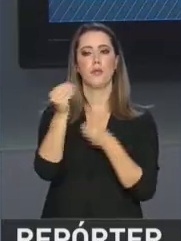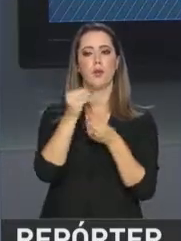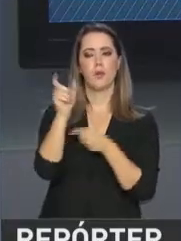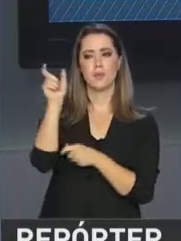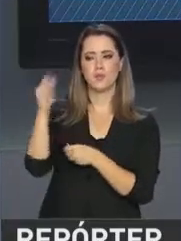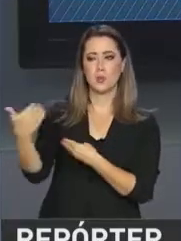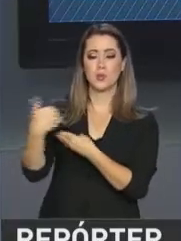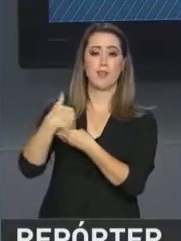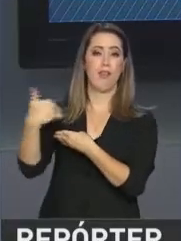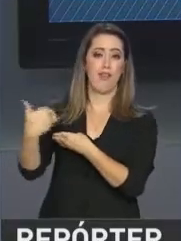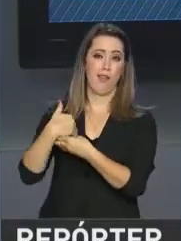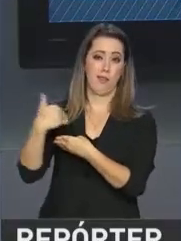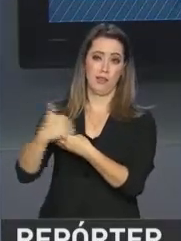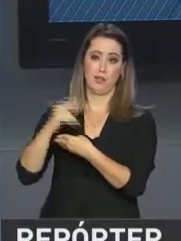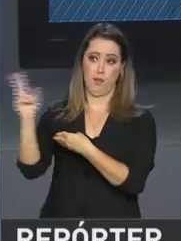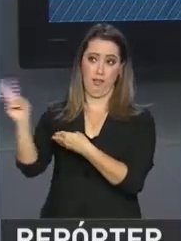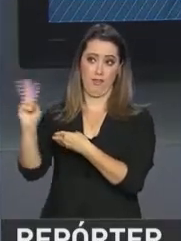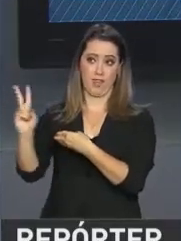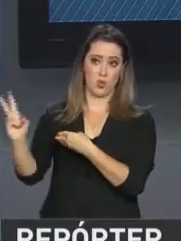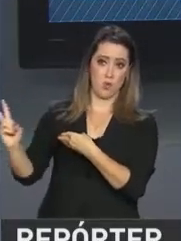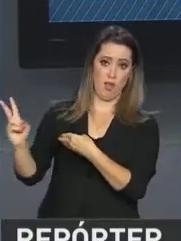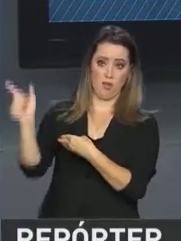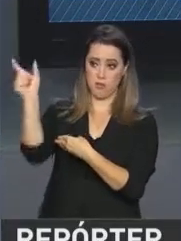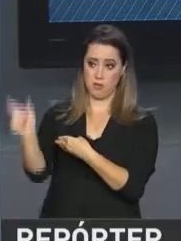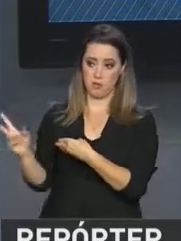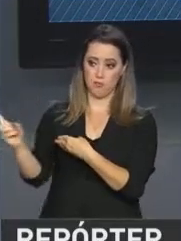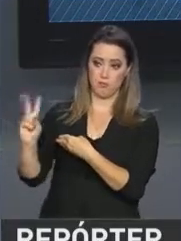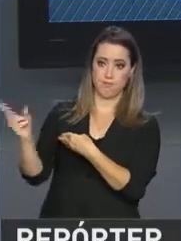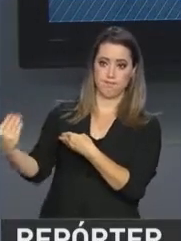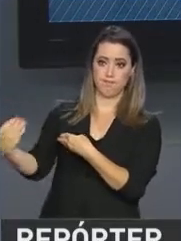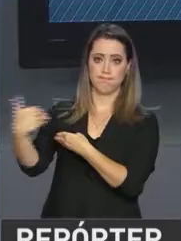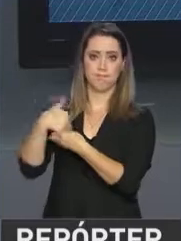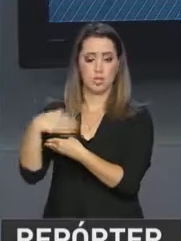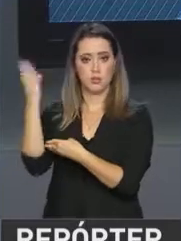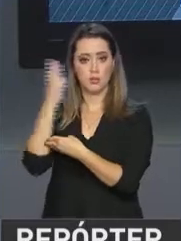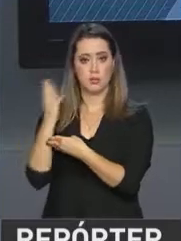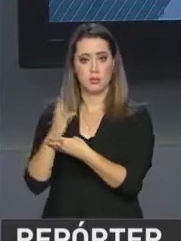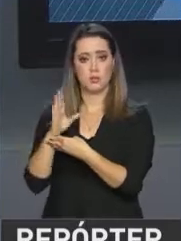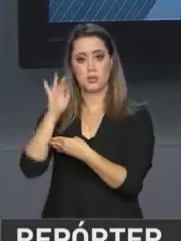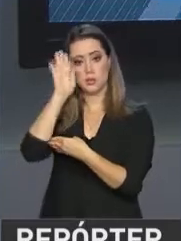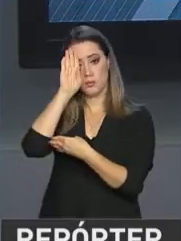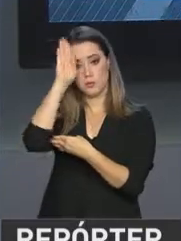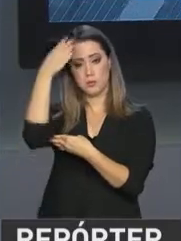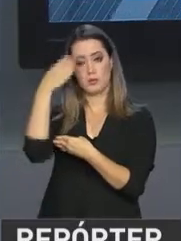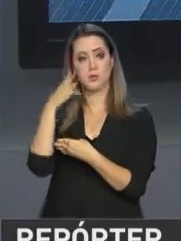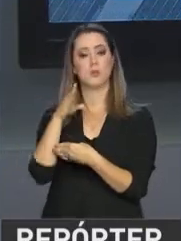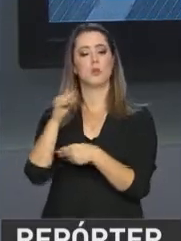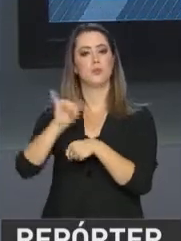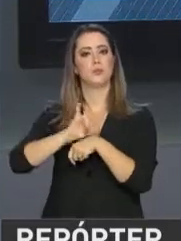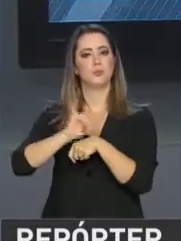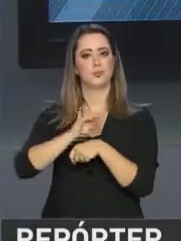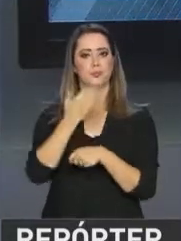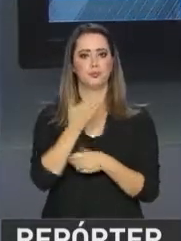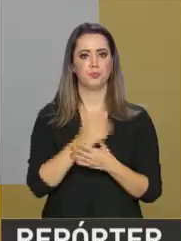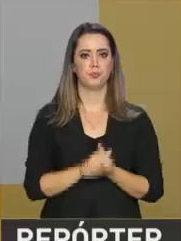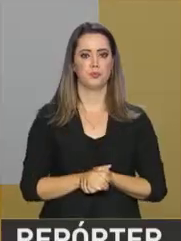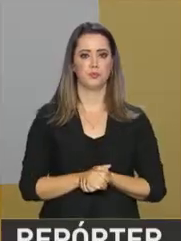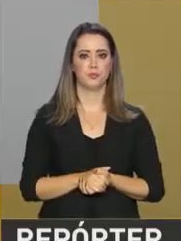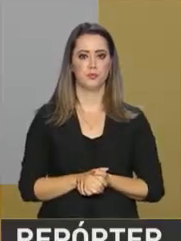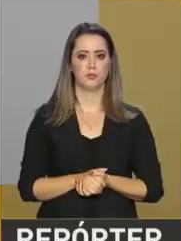venezuelanos em cidades do estado principalmente em boa vista o ministro da defesa falou sobre esse trabalho